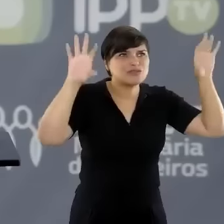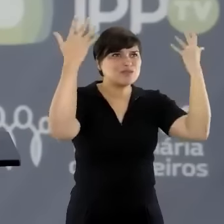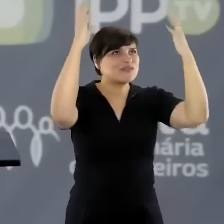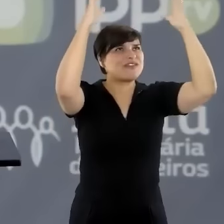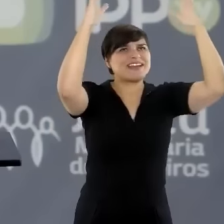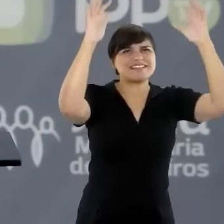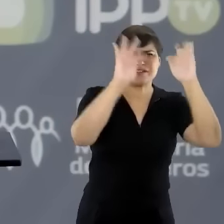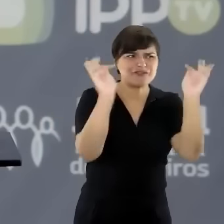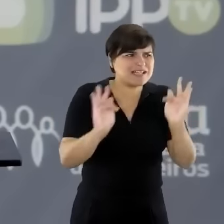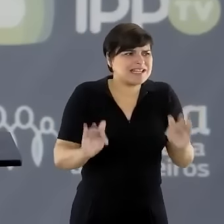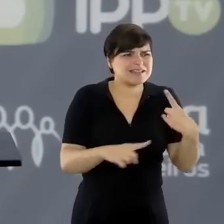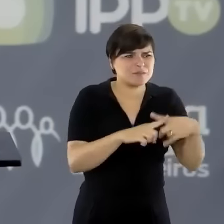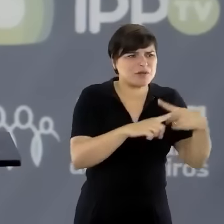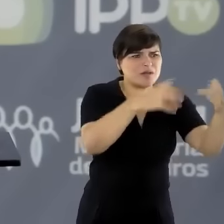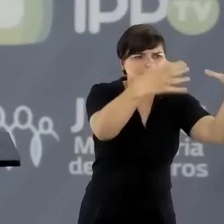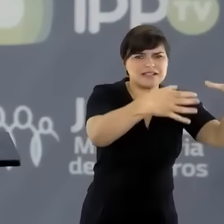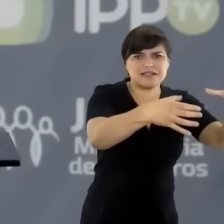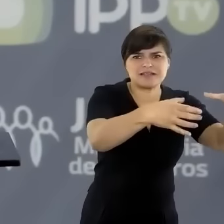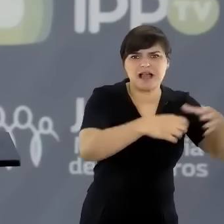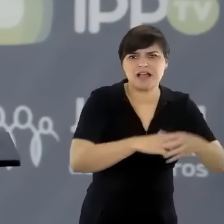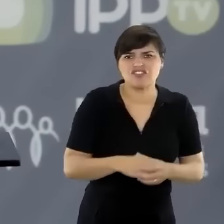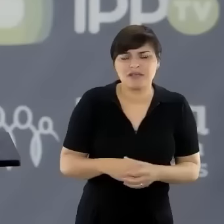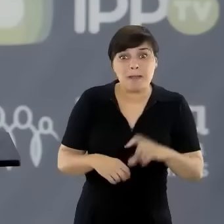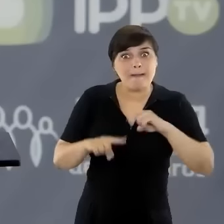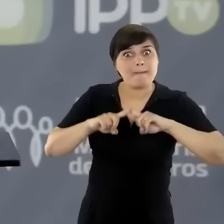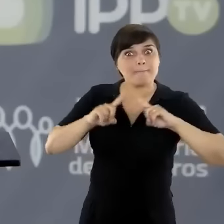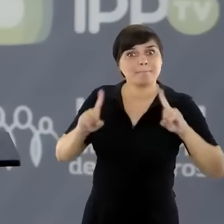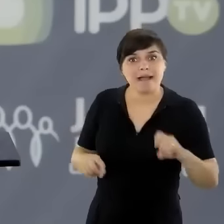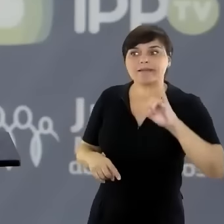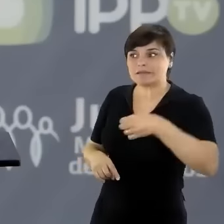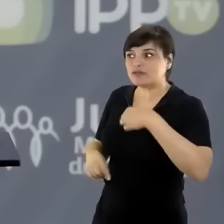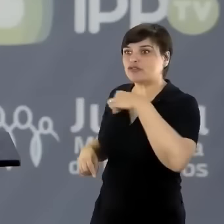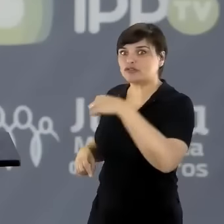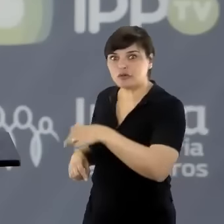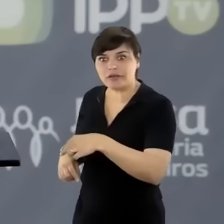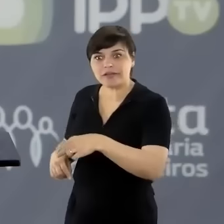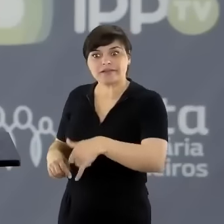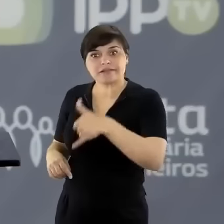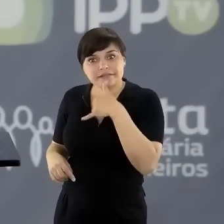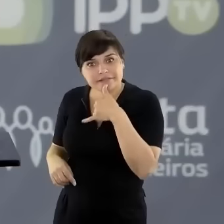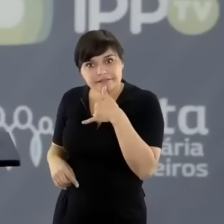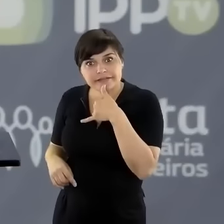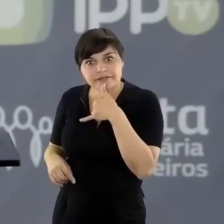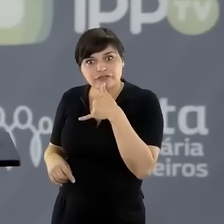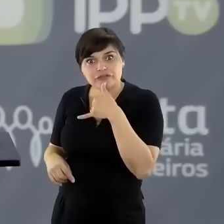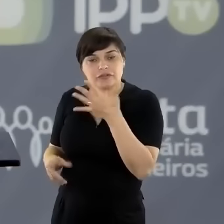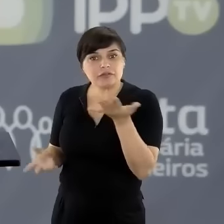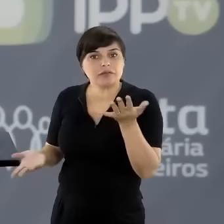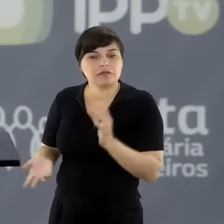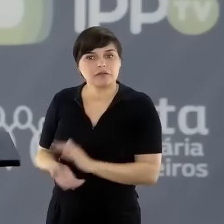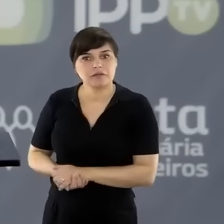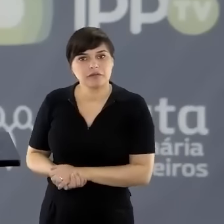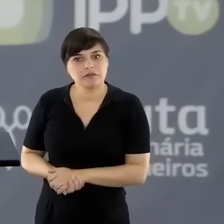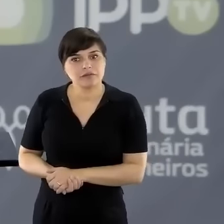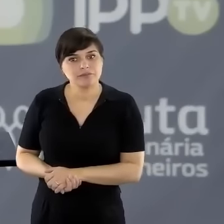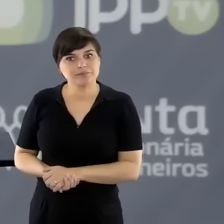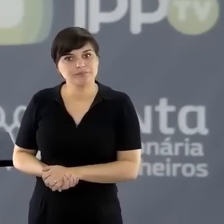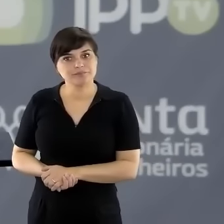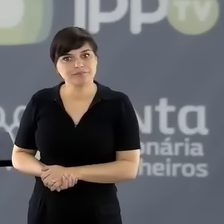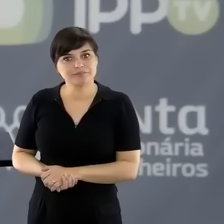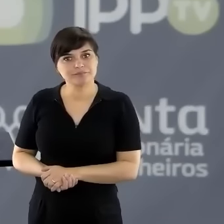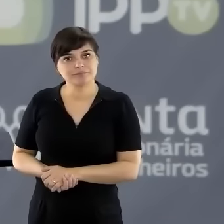aborrecido enquanto o profeta Elias queria morrer porque achou que ninguém estava ouvindo a sua mensagem o Jonas